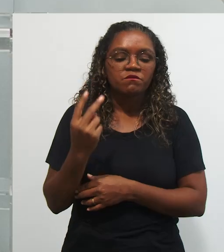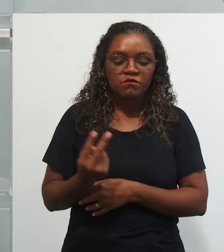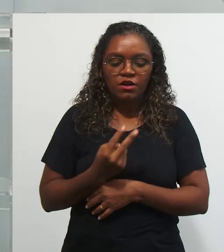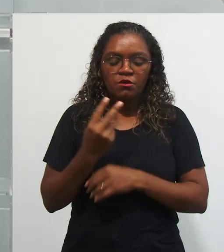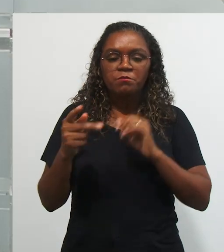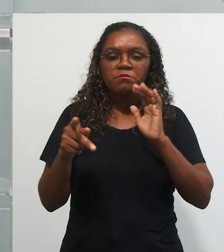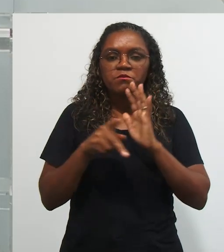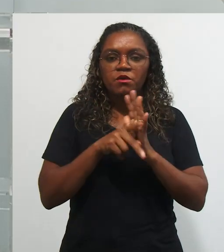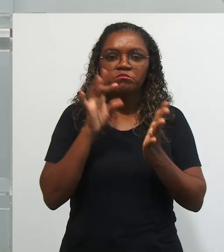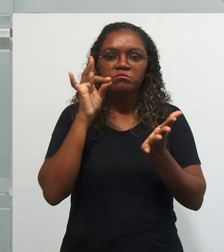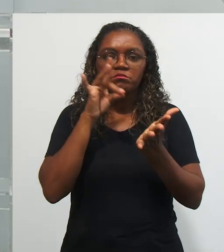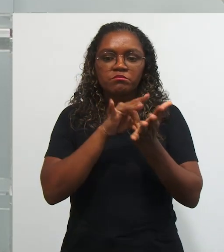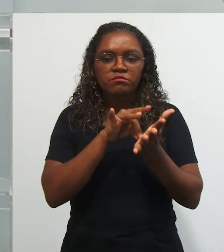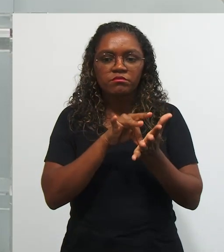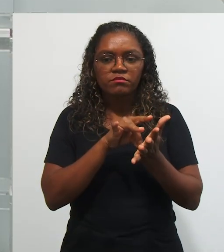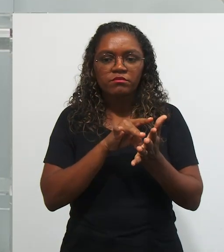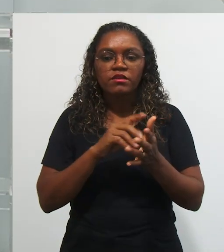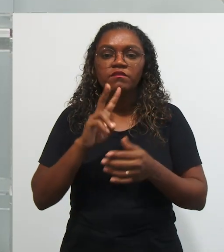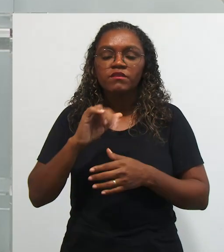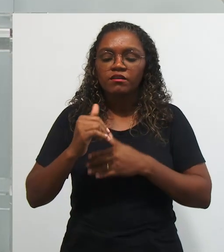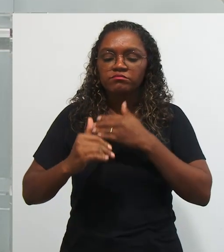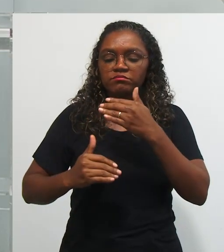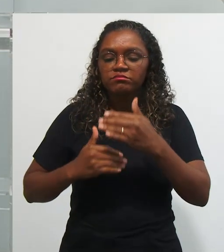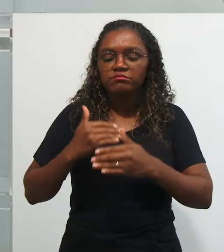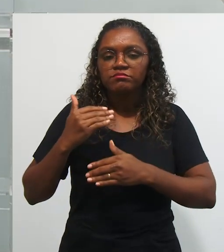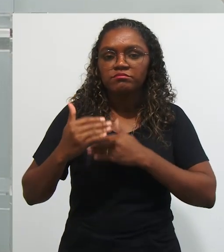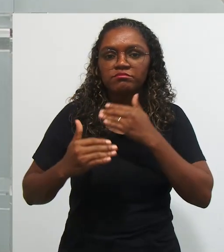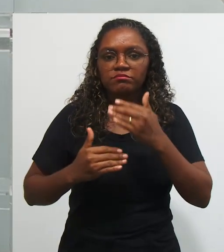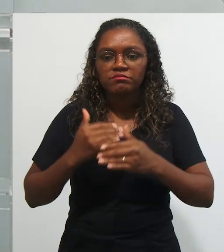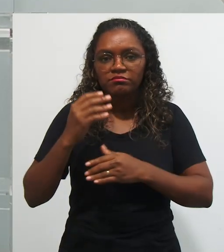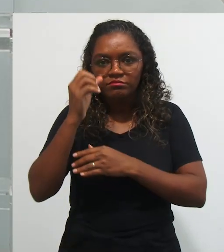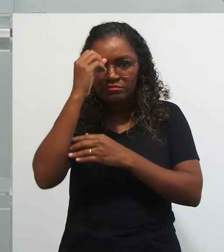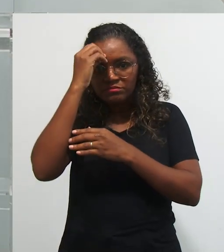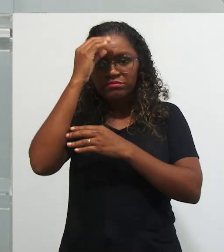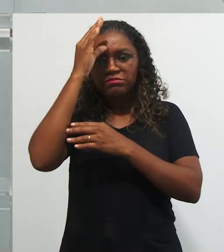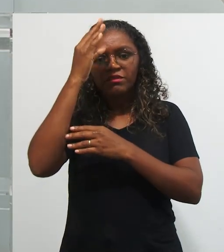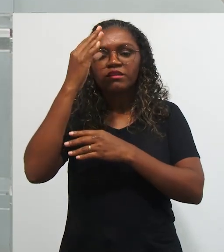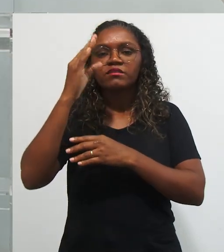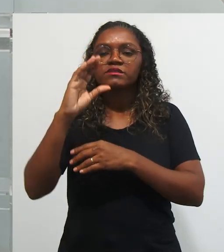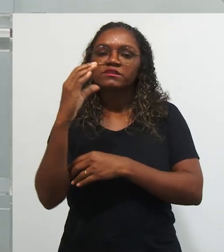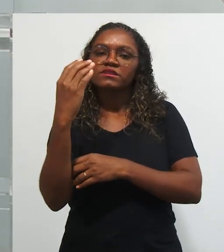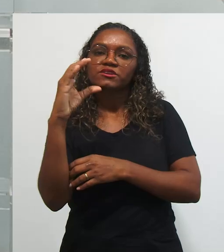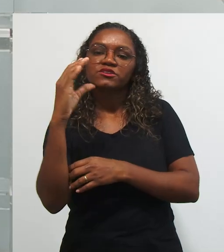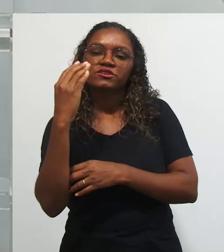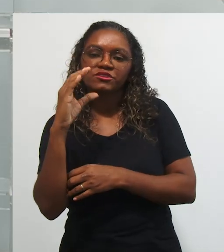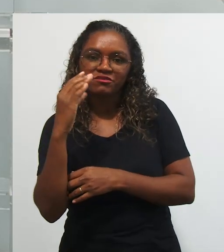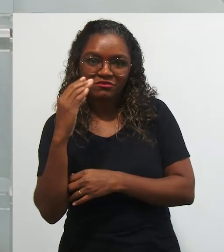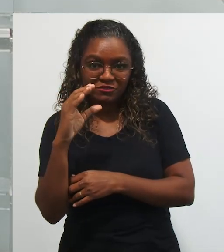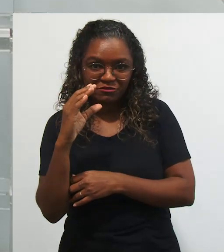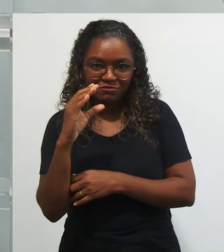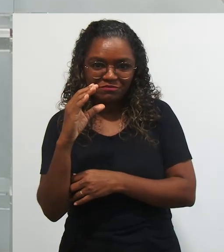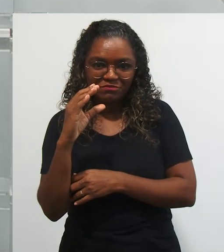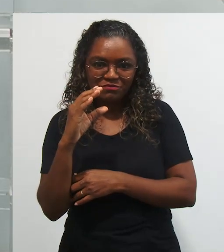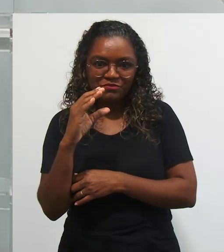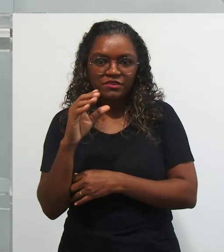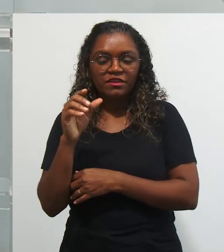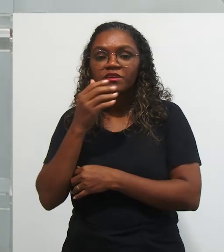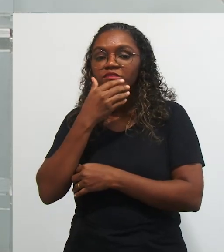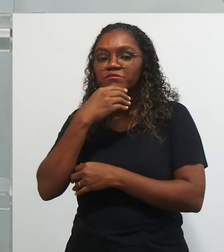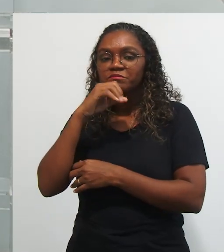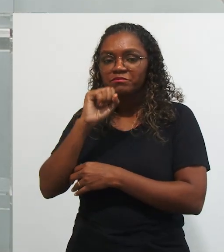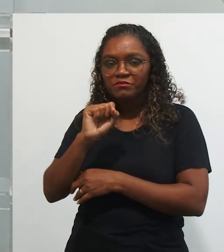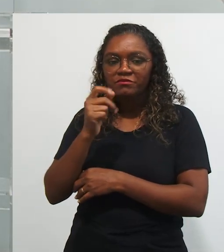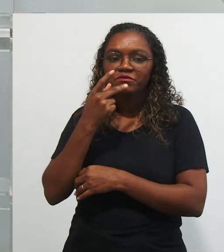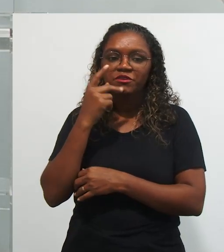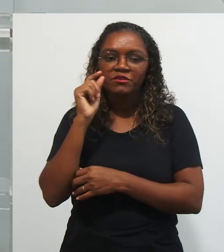nossos valores absolutos. A gente vai discutir o conhecimento científico. E o conhecimento científico, segundo Paulinho, faz o